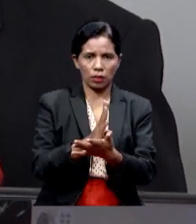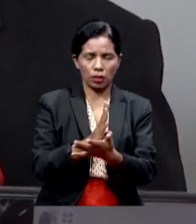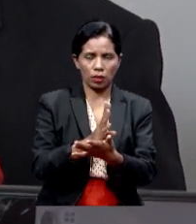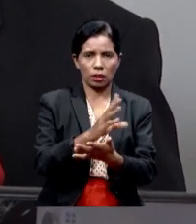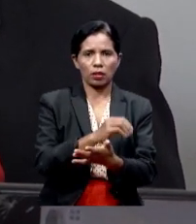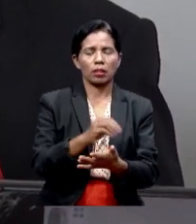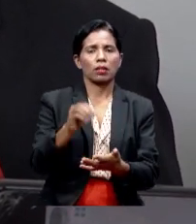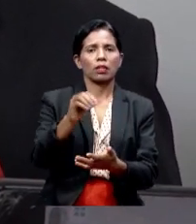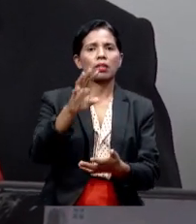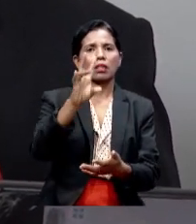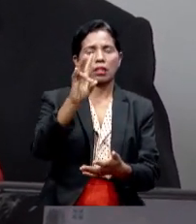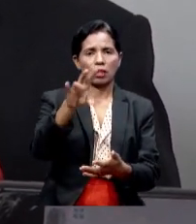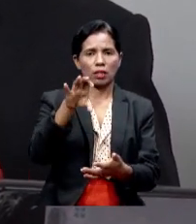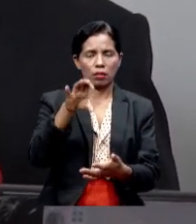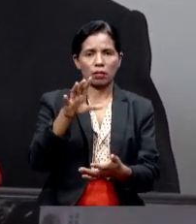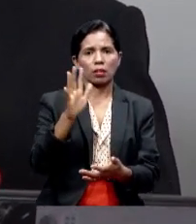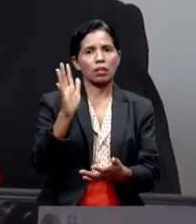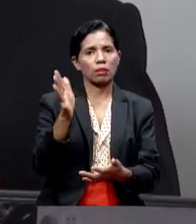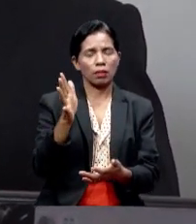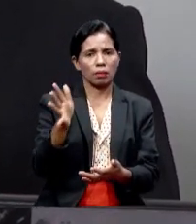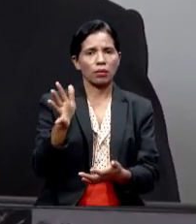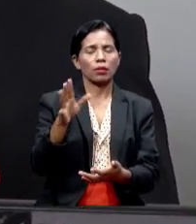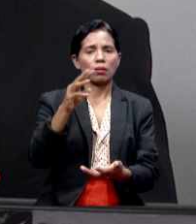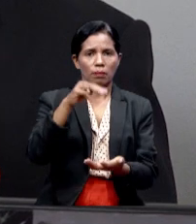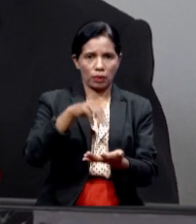2.150.000.000 de dólares. I ho